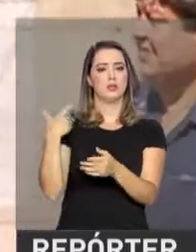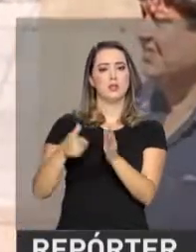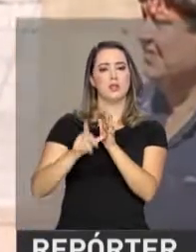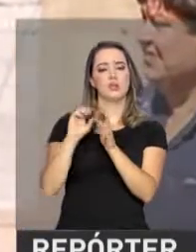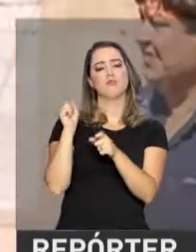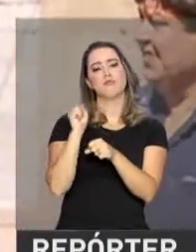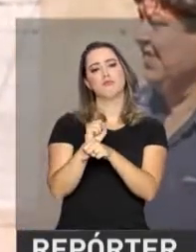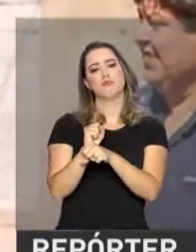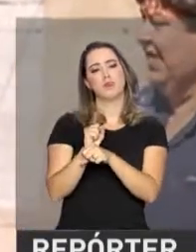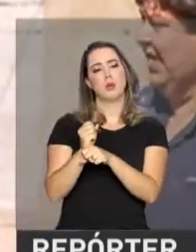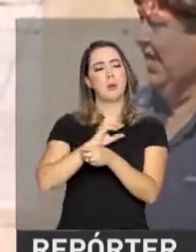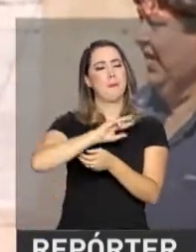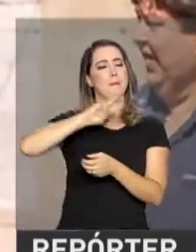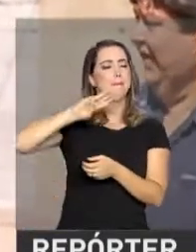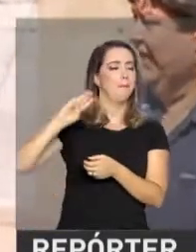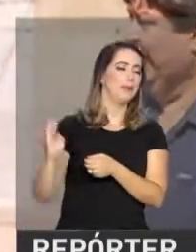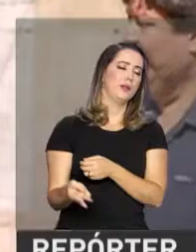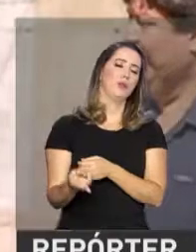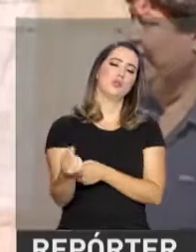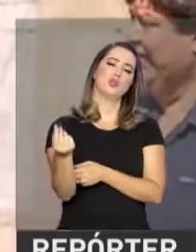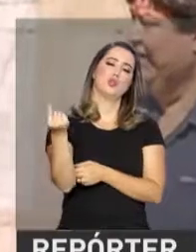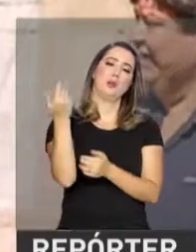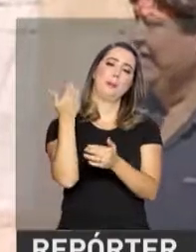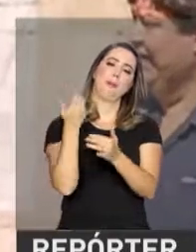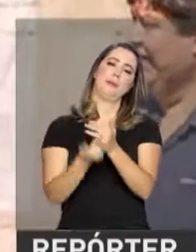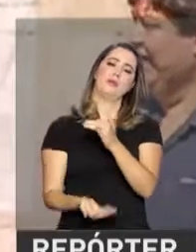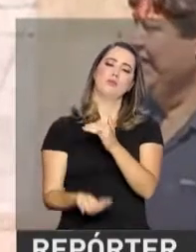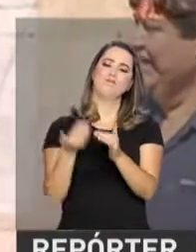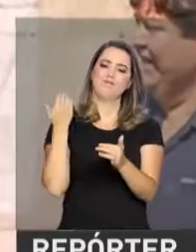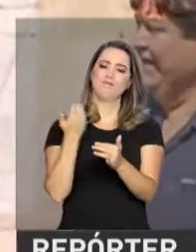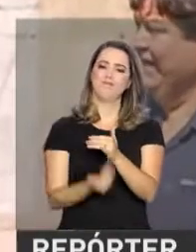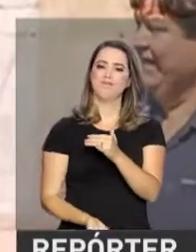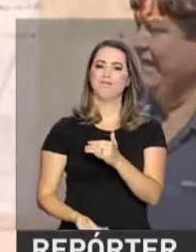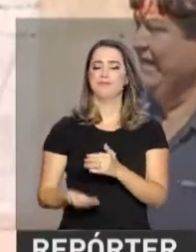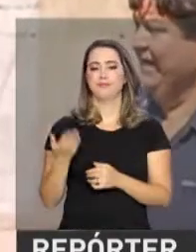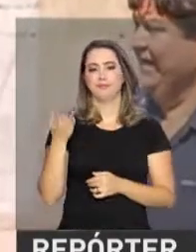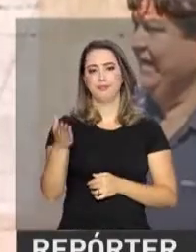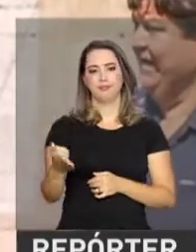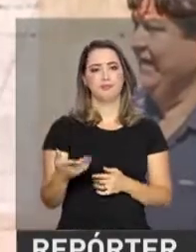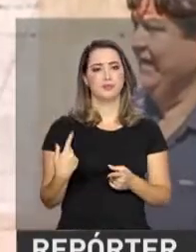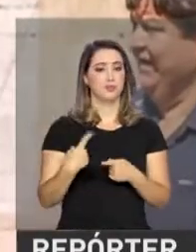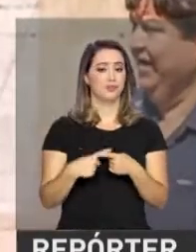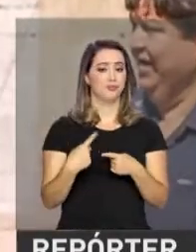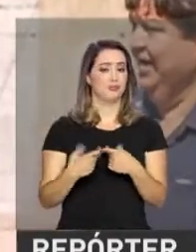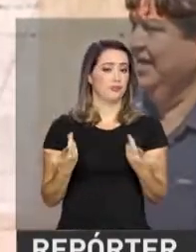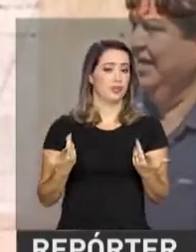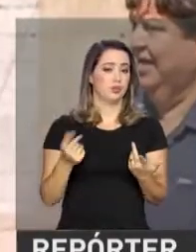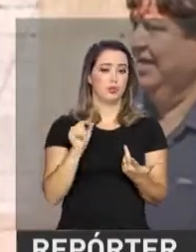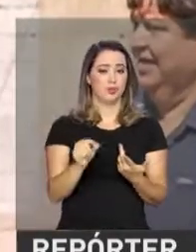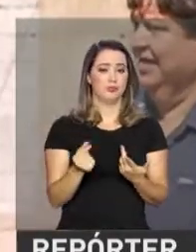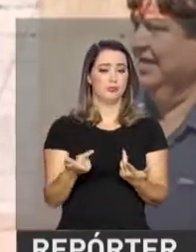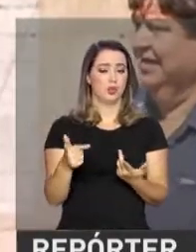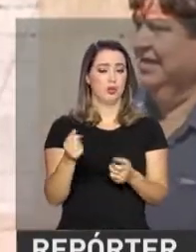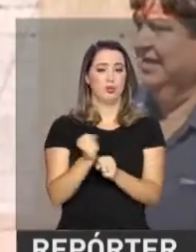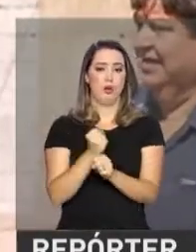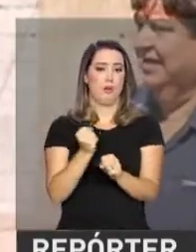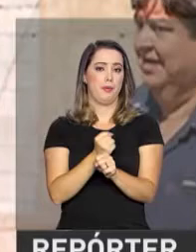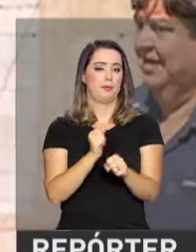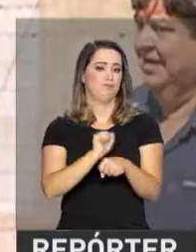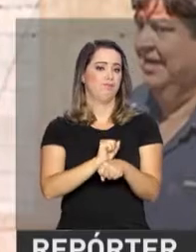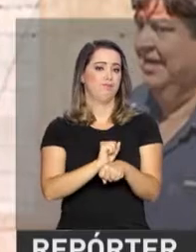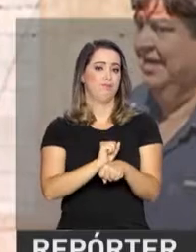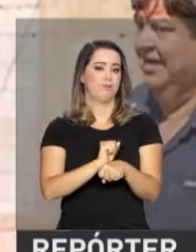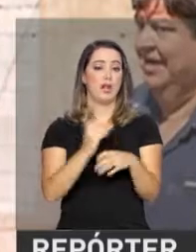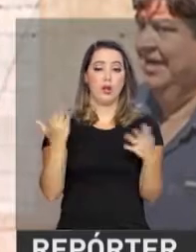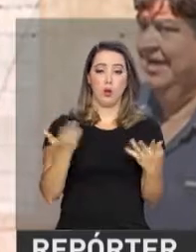é 1 milhões de reais que estavam sendo é inúteis estavam perdendo inclusive valor e que com a